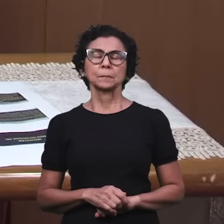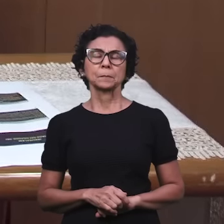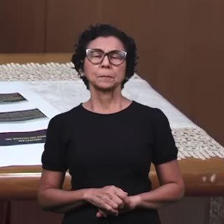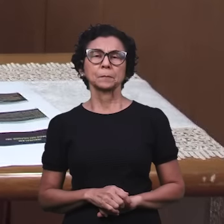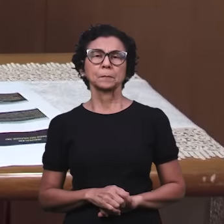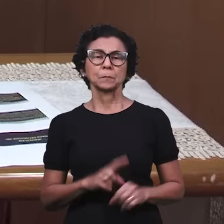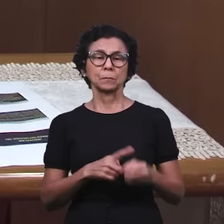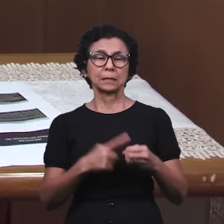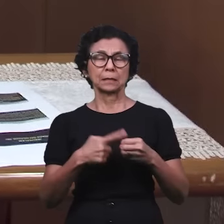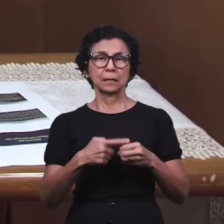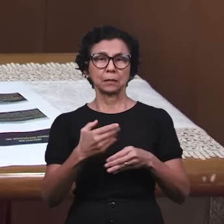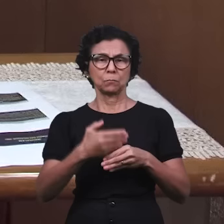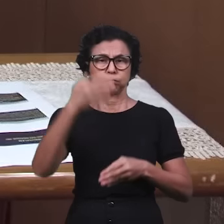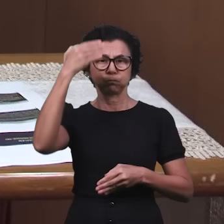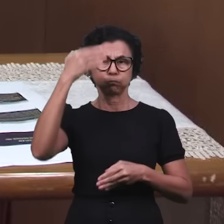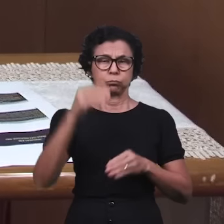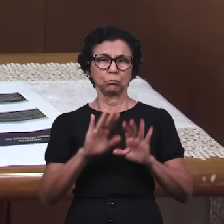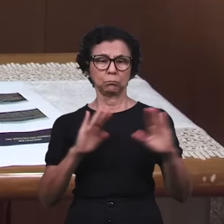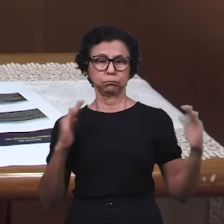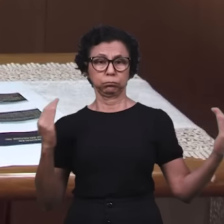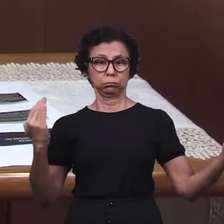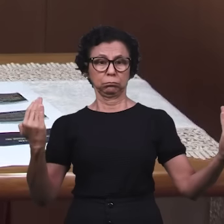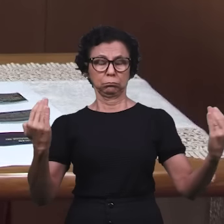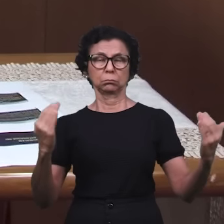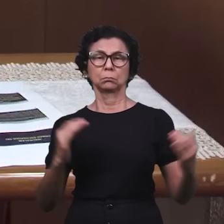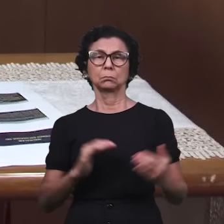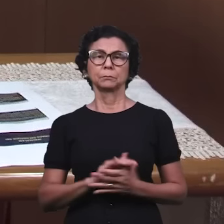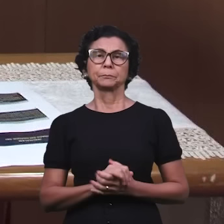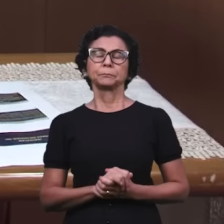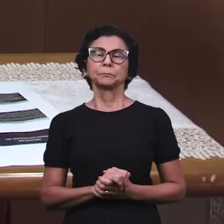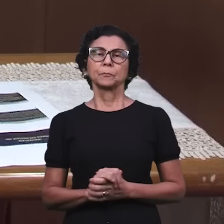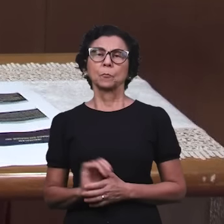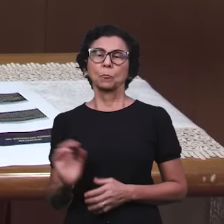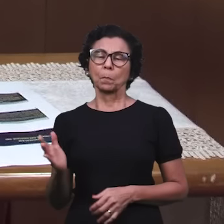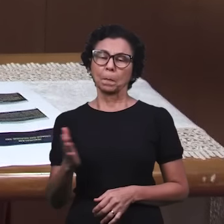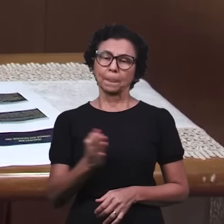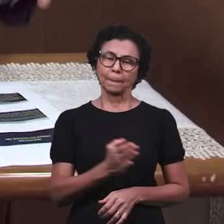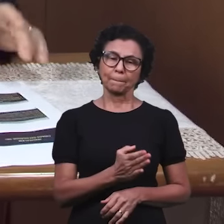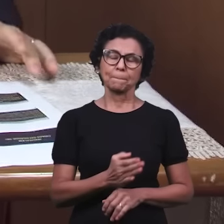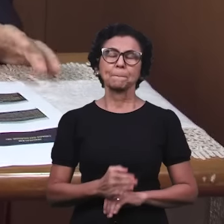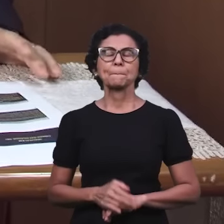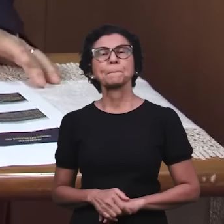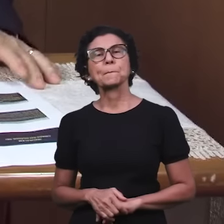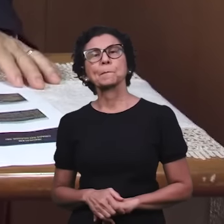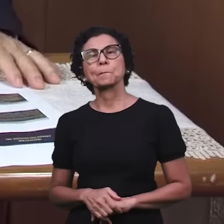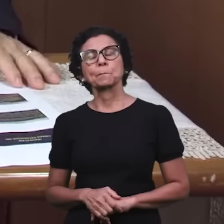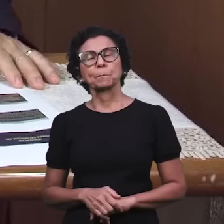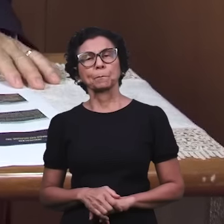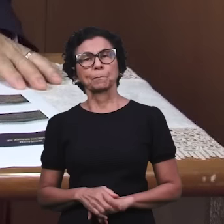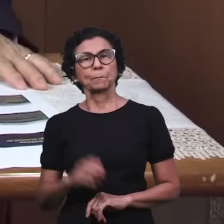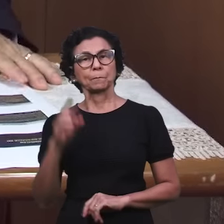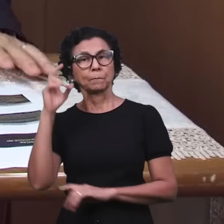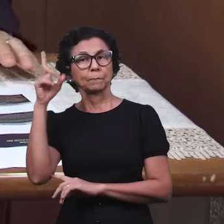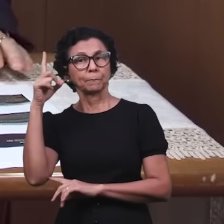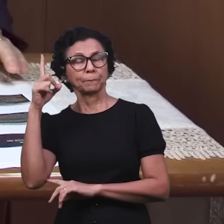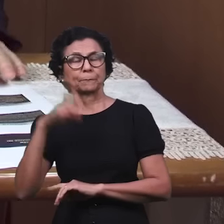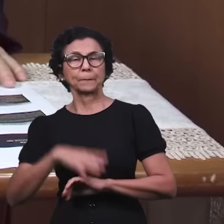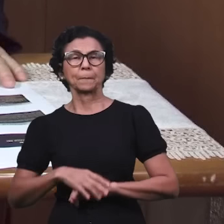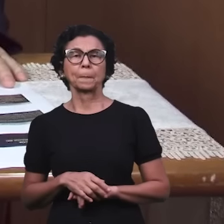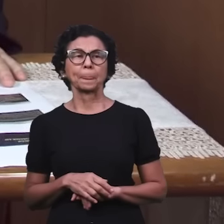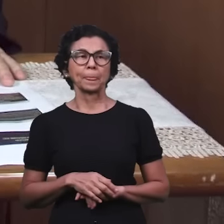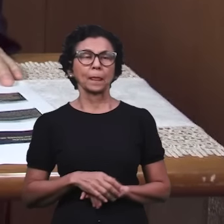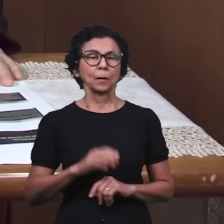Sião. Bom, voltando agora de outro lado a Davi. O primeiro